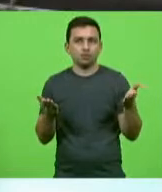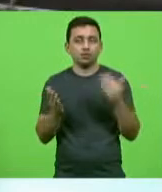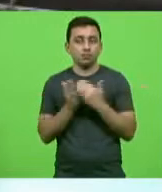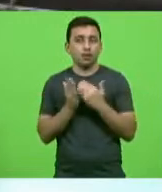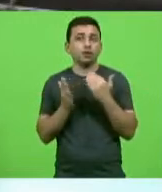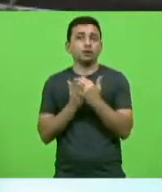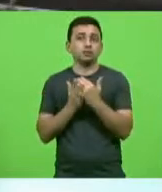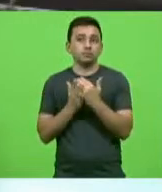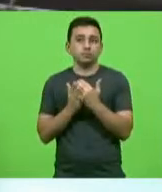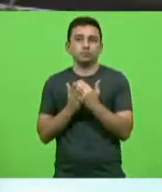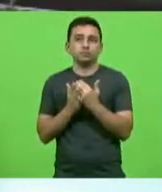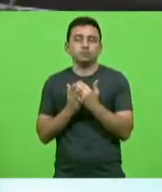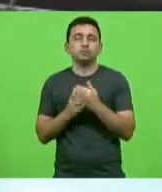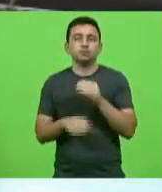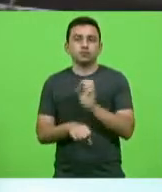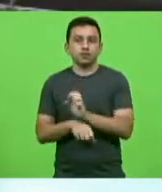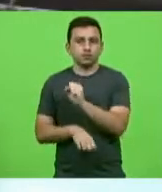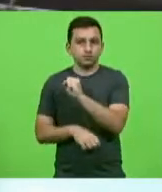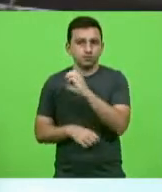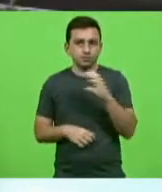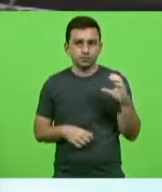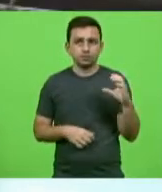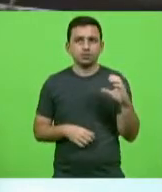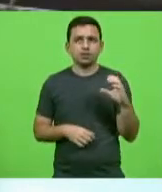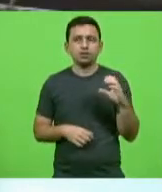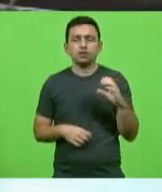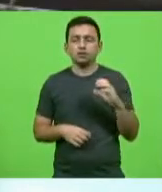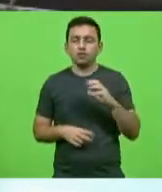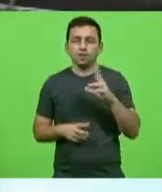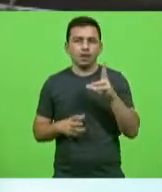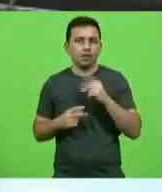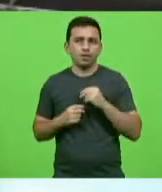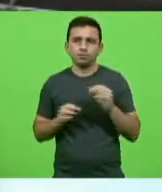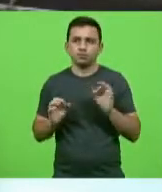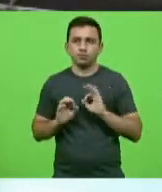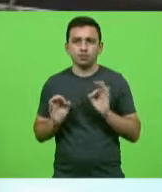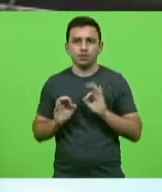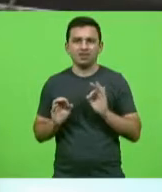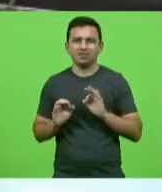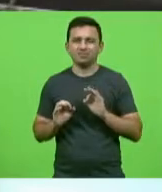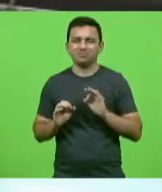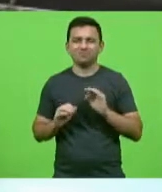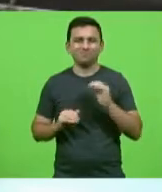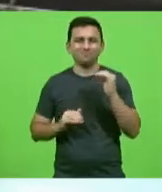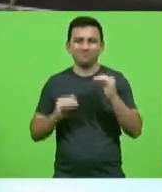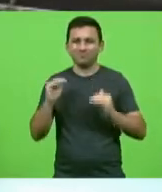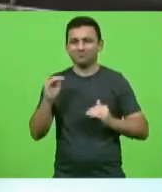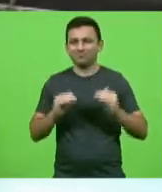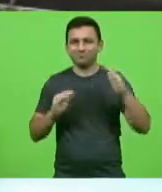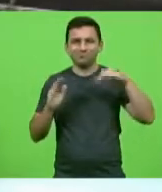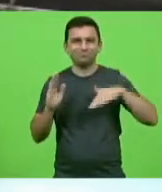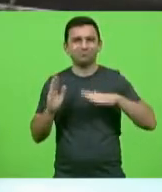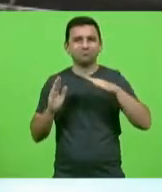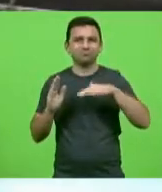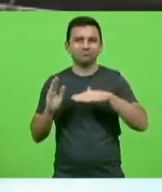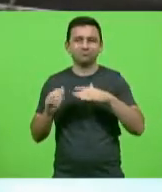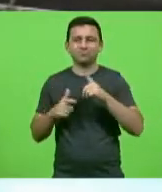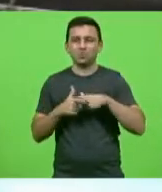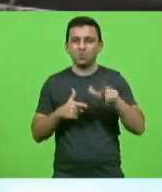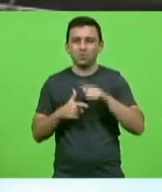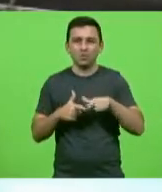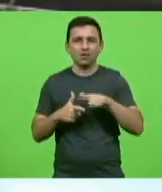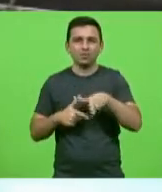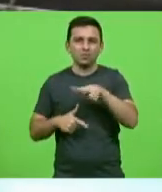pontos. O Estado de Santa Catarina não merece conviver mais instabilidade política, já